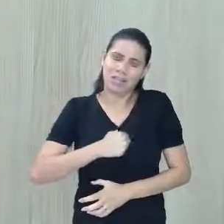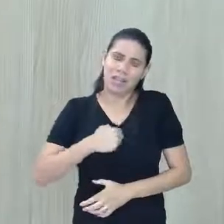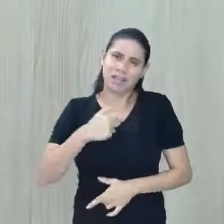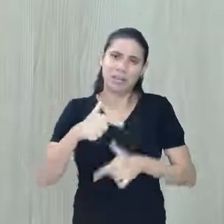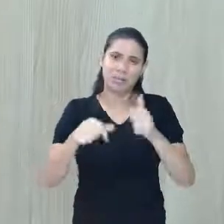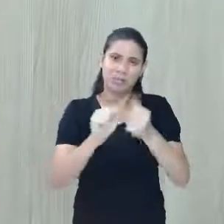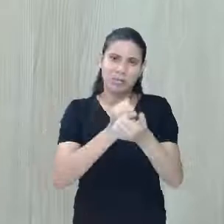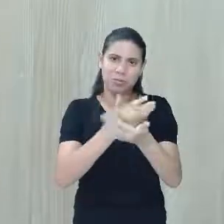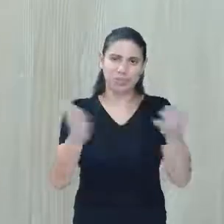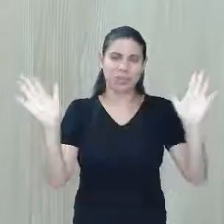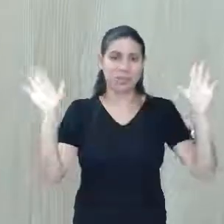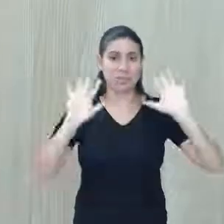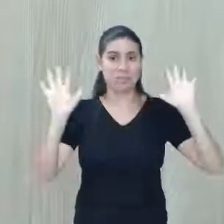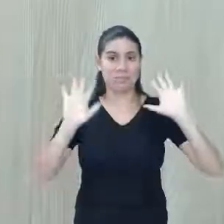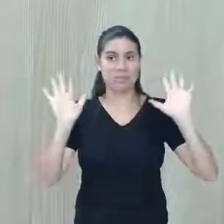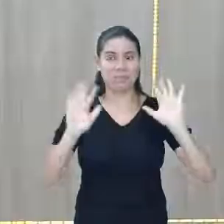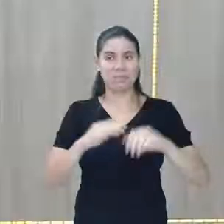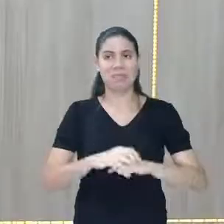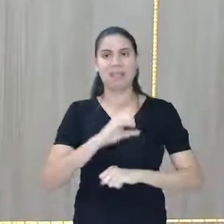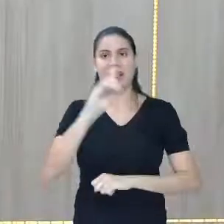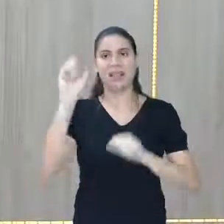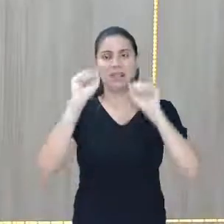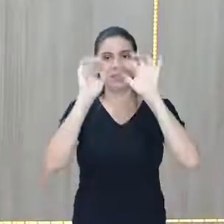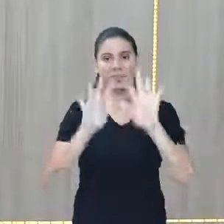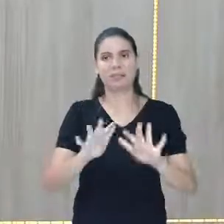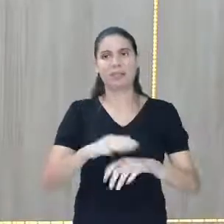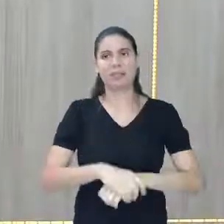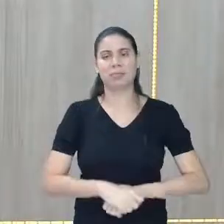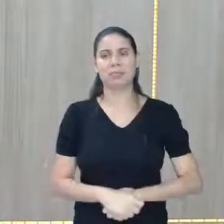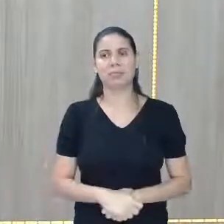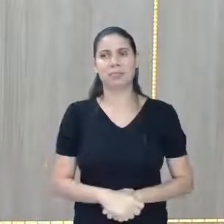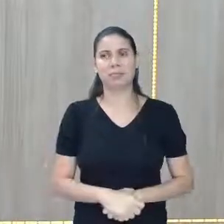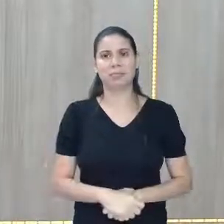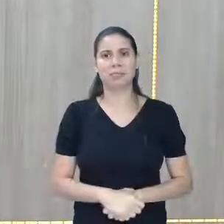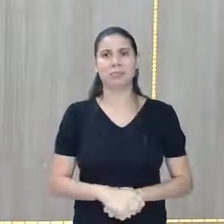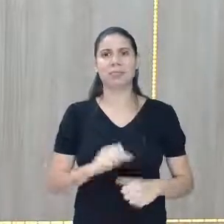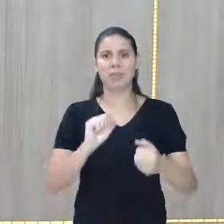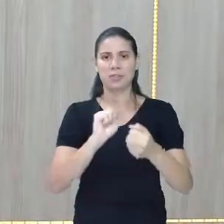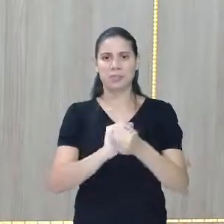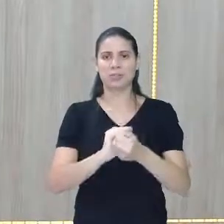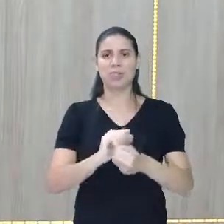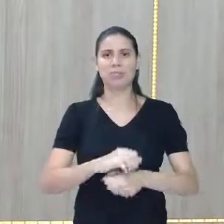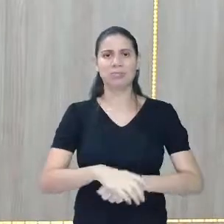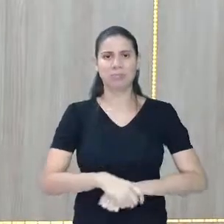Até a próxima, pessoal. Deus abençoe. Então, thanks for being with us. Tamo junto.